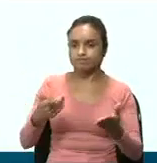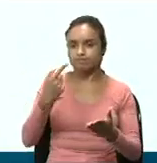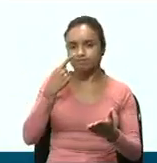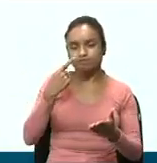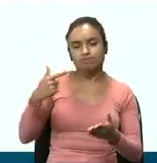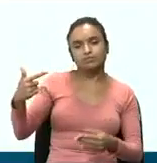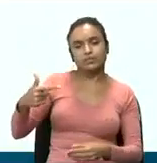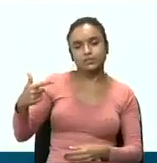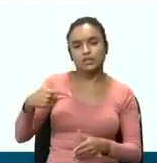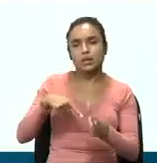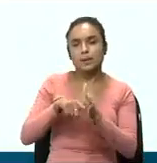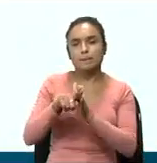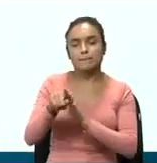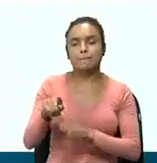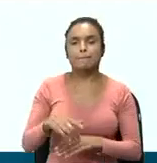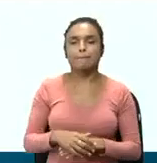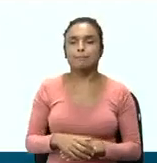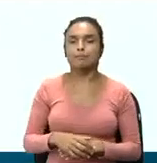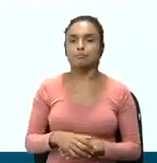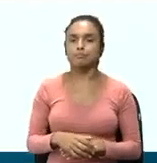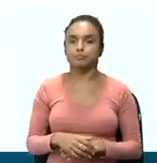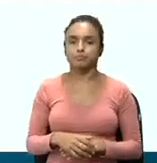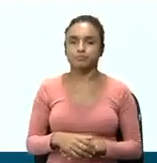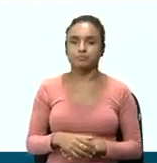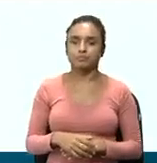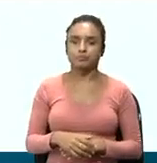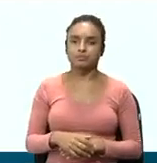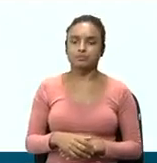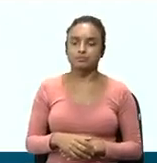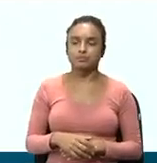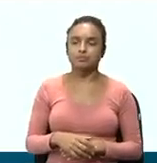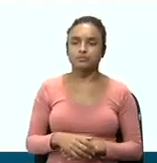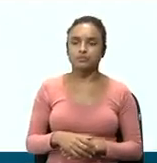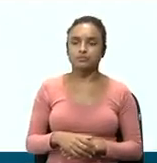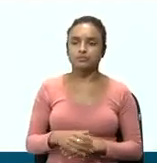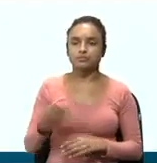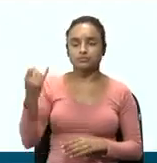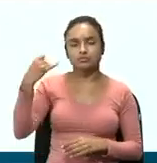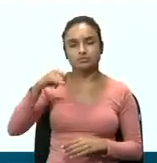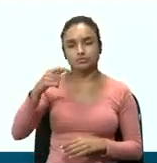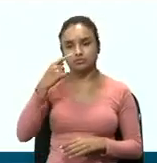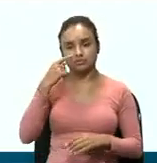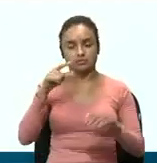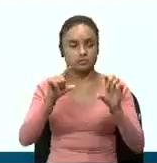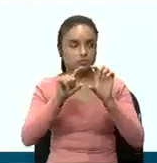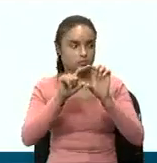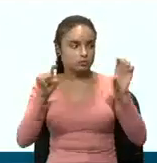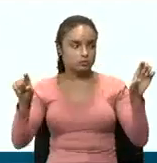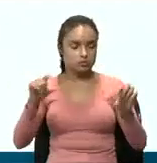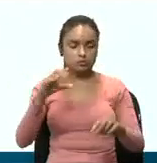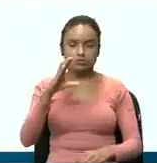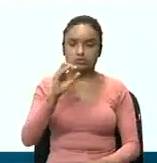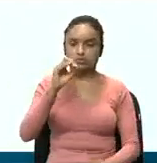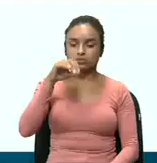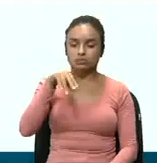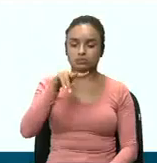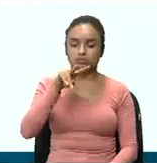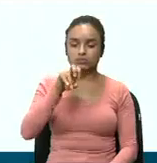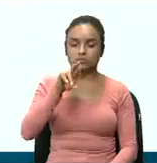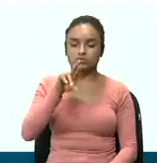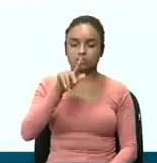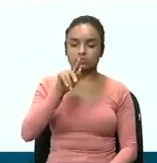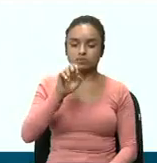segunda. A segunda diz o seguinte: determine se a série é convergente ou divergente e, se